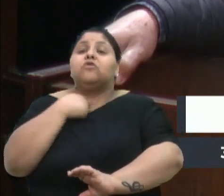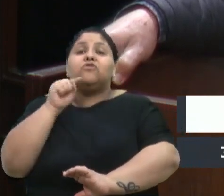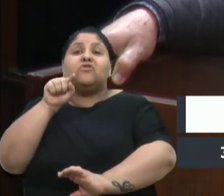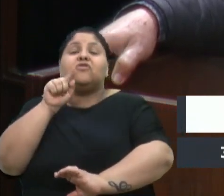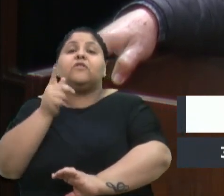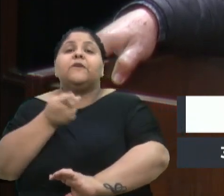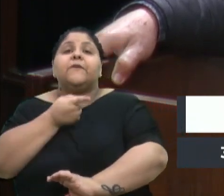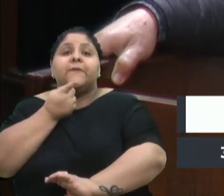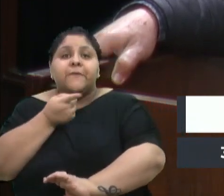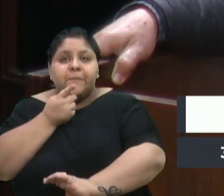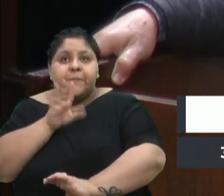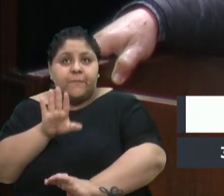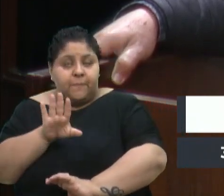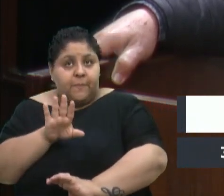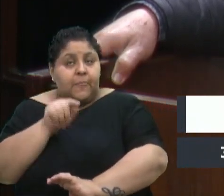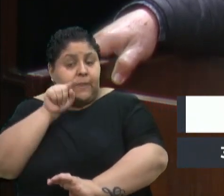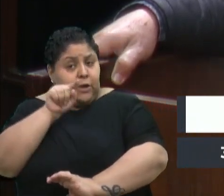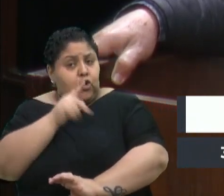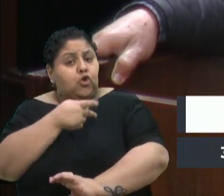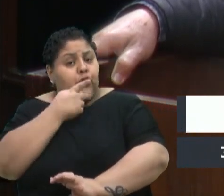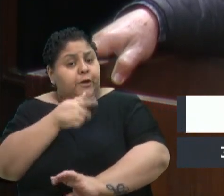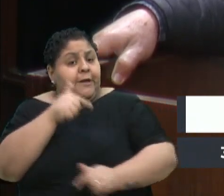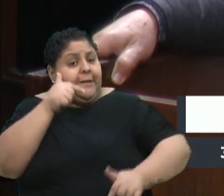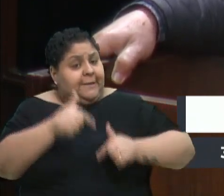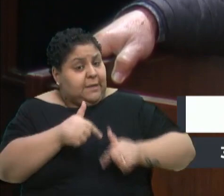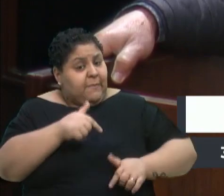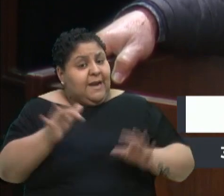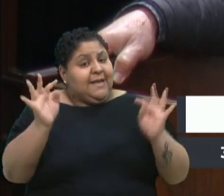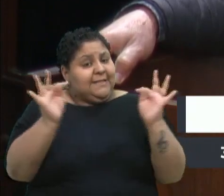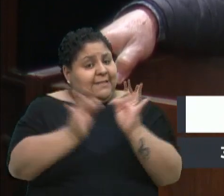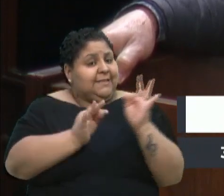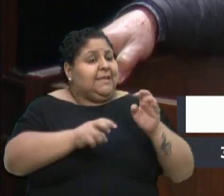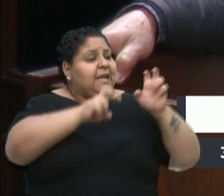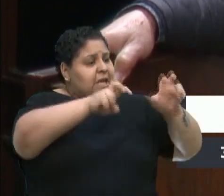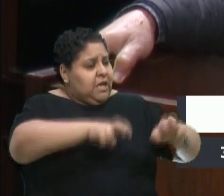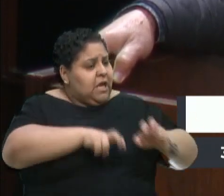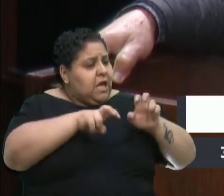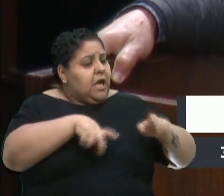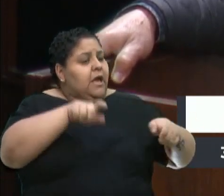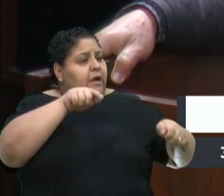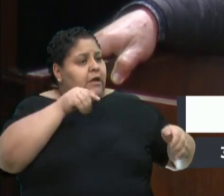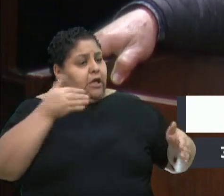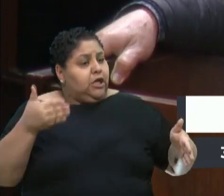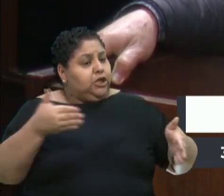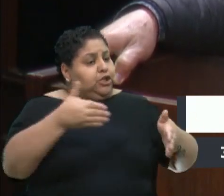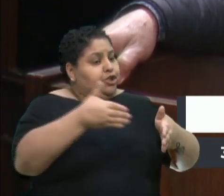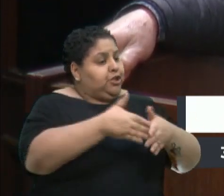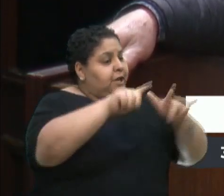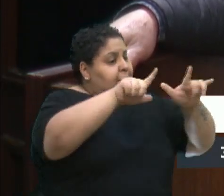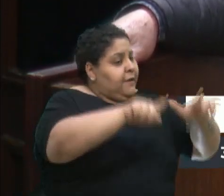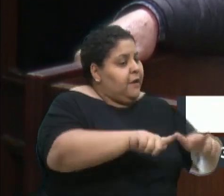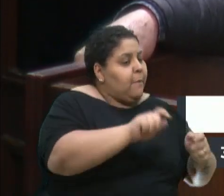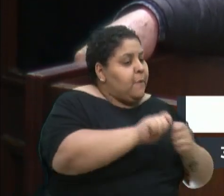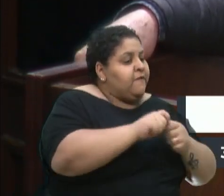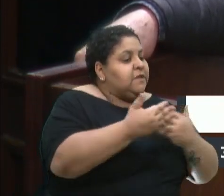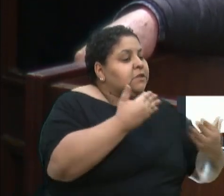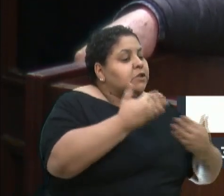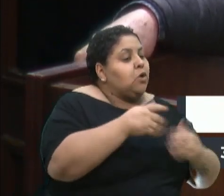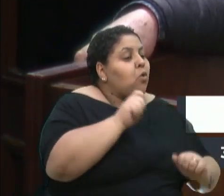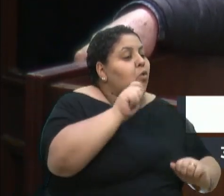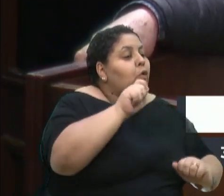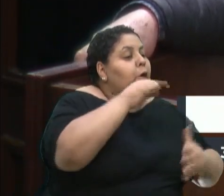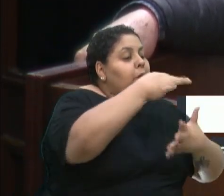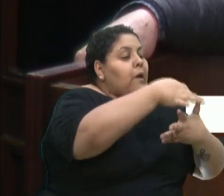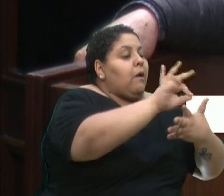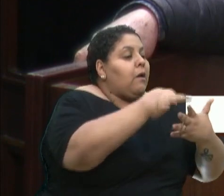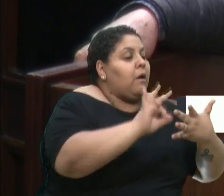falasse, se a senhora fosse técnica da agricultura, que vai lá fazer a avaliação na propriedade, qual é o critério que